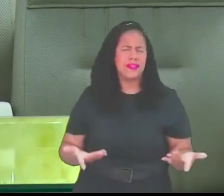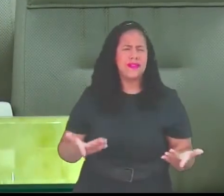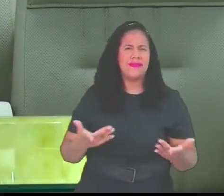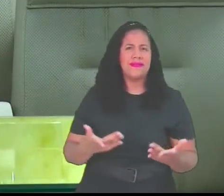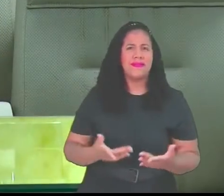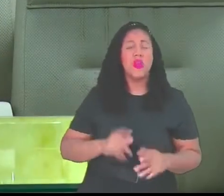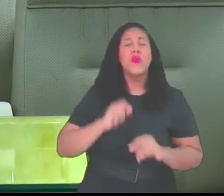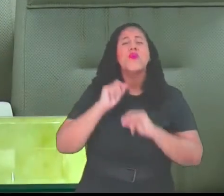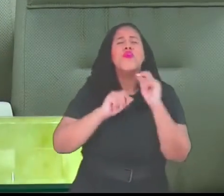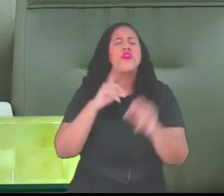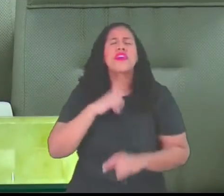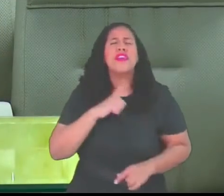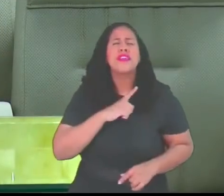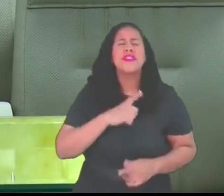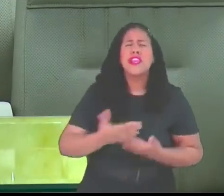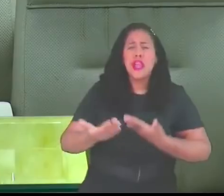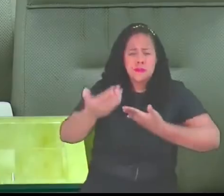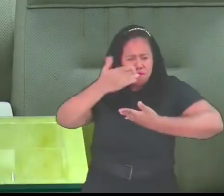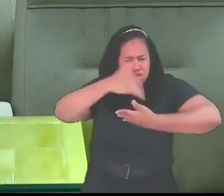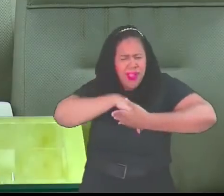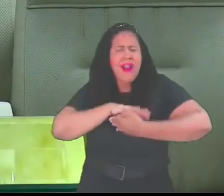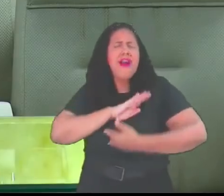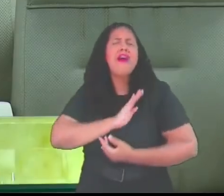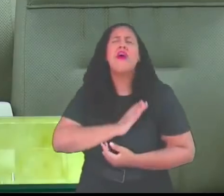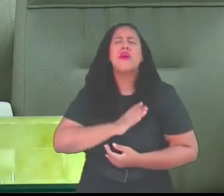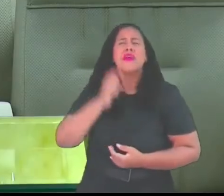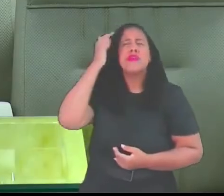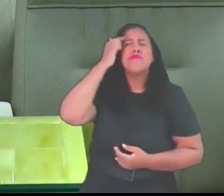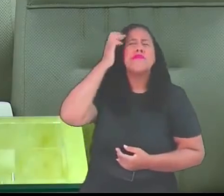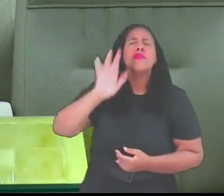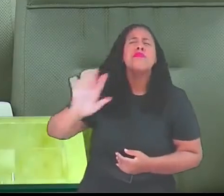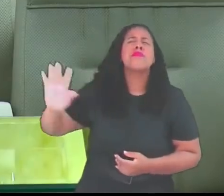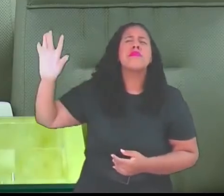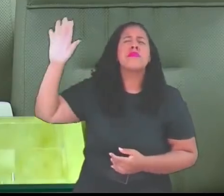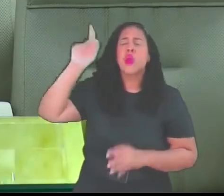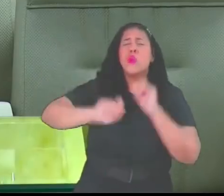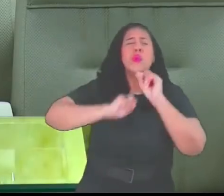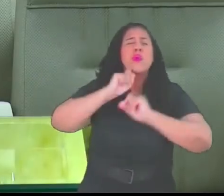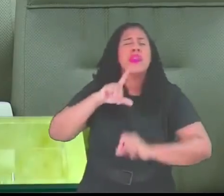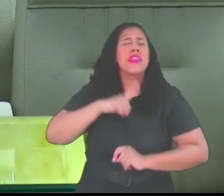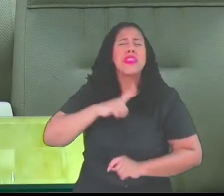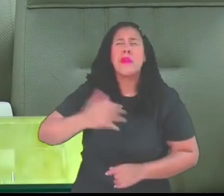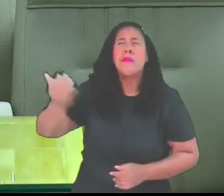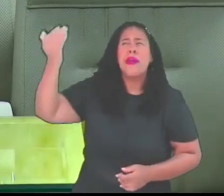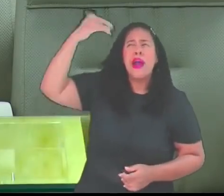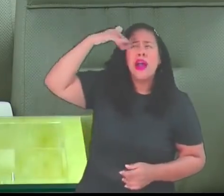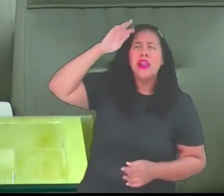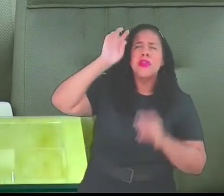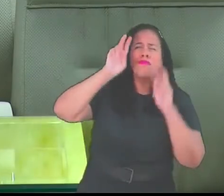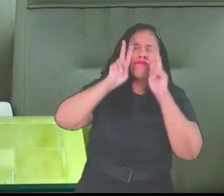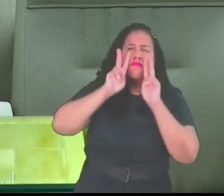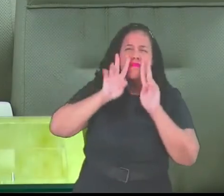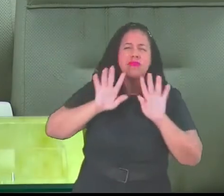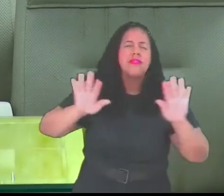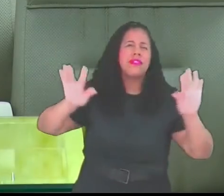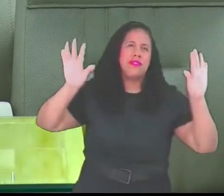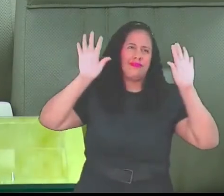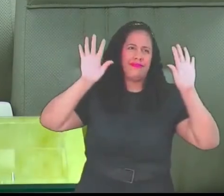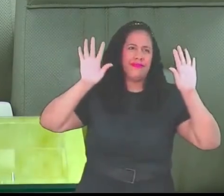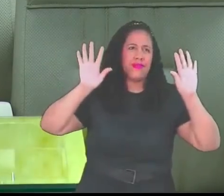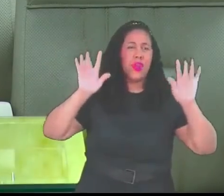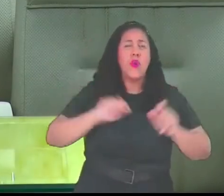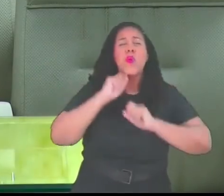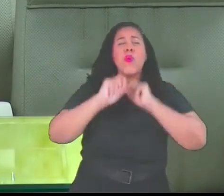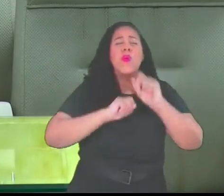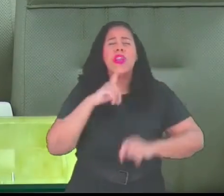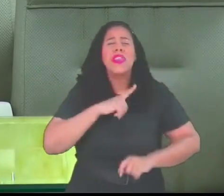E o que é que tem que vir nos nossos sonhos? E o que é que tem para vir na nossa visão? E o que é